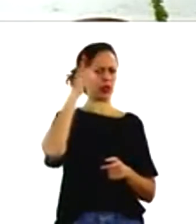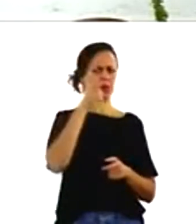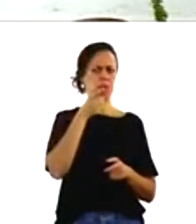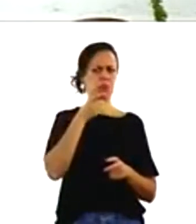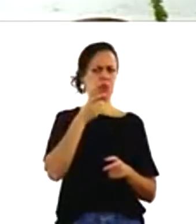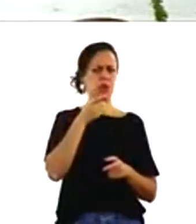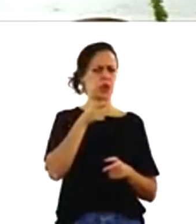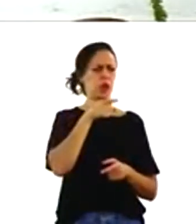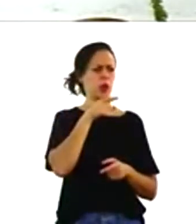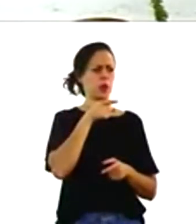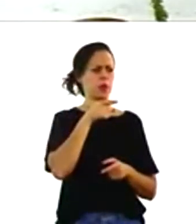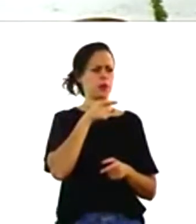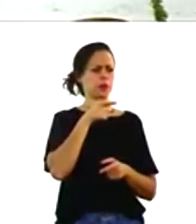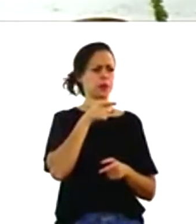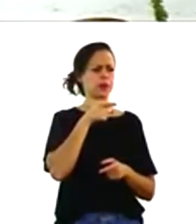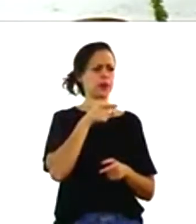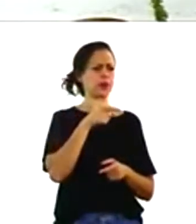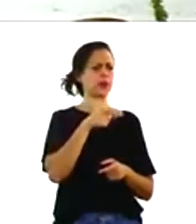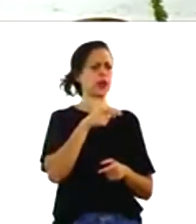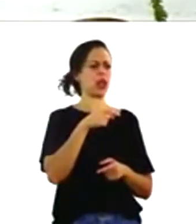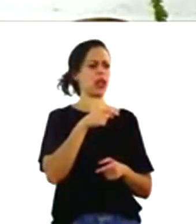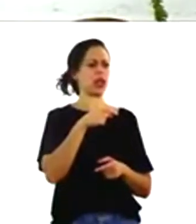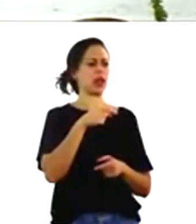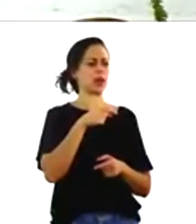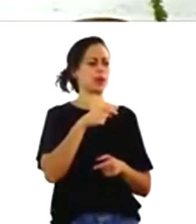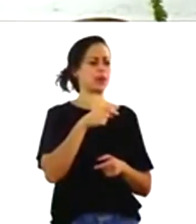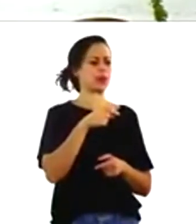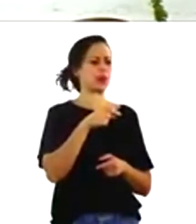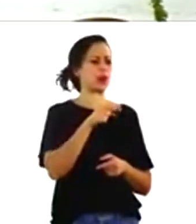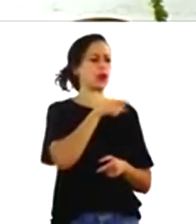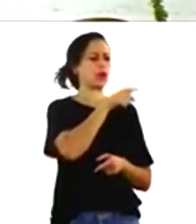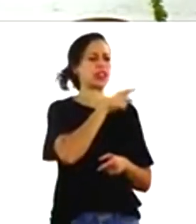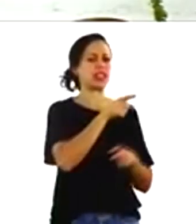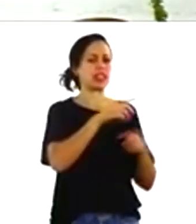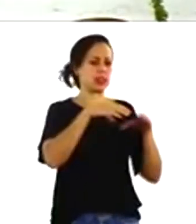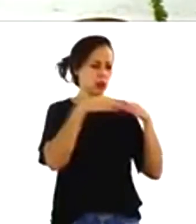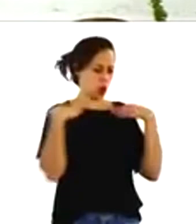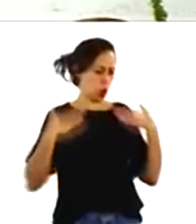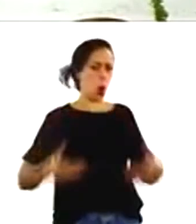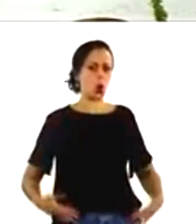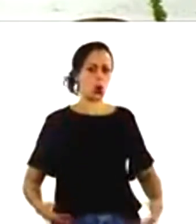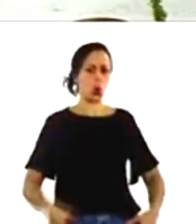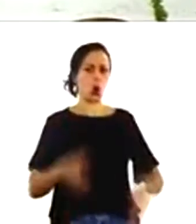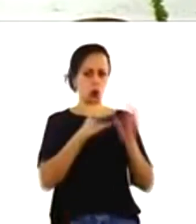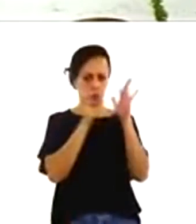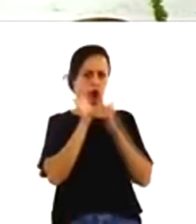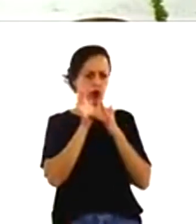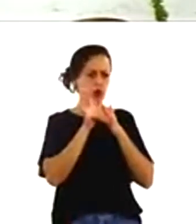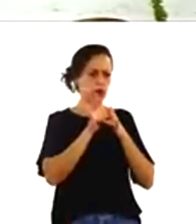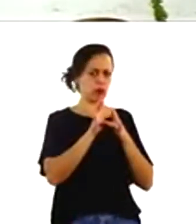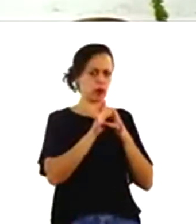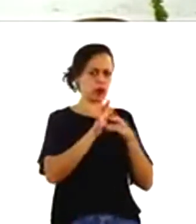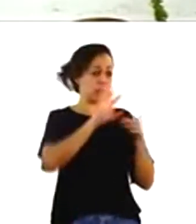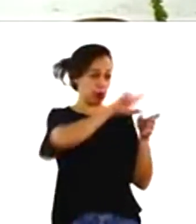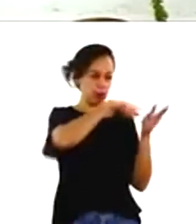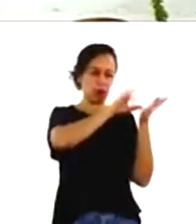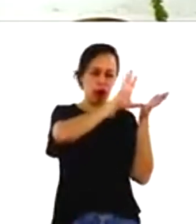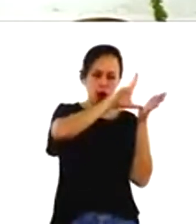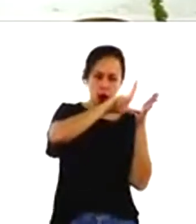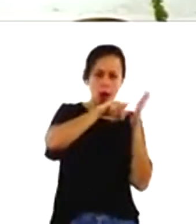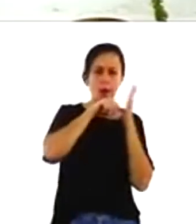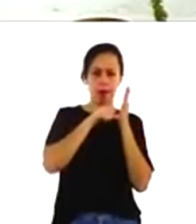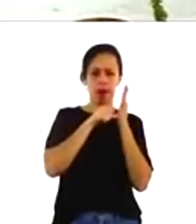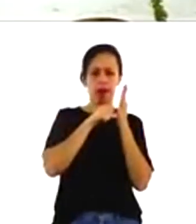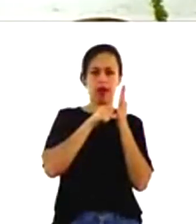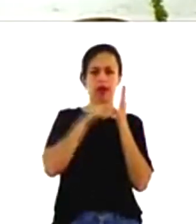tapando a entrada para a sepultura dele, soldados romanos guardando a